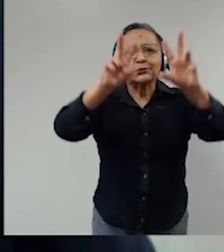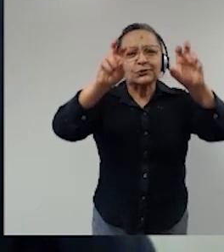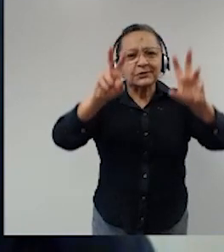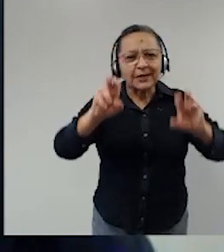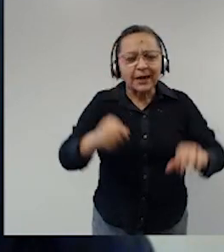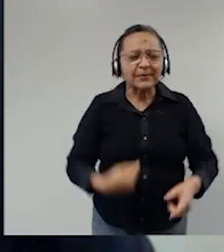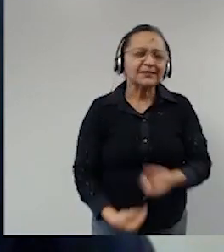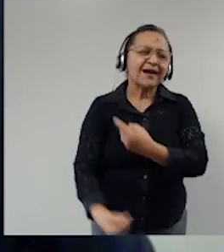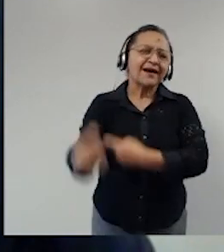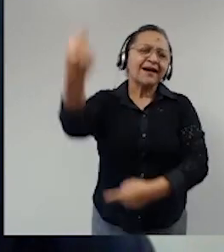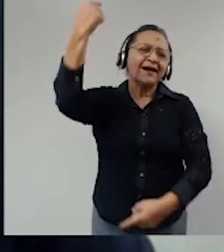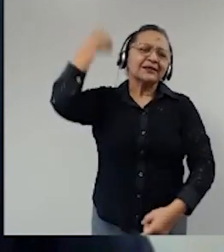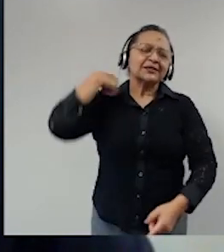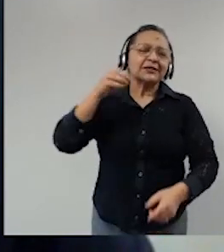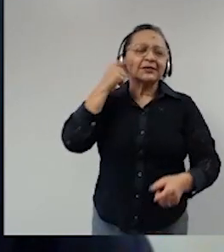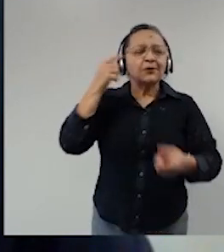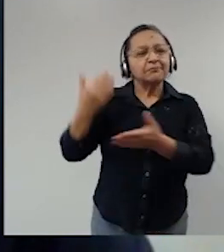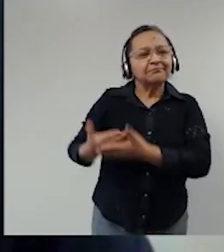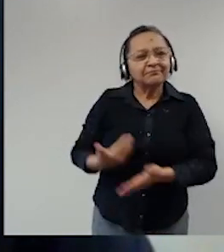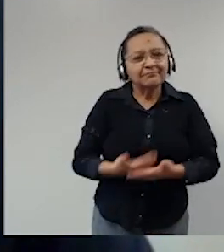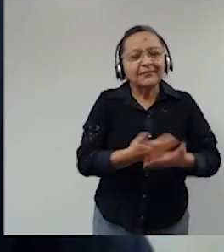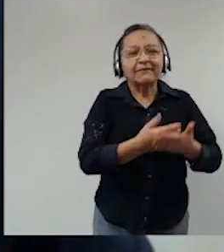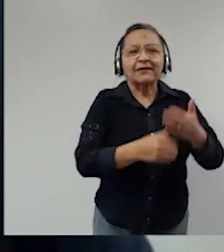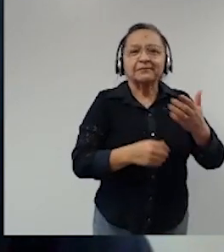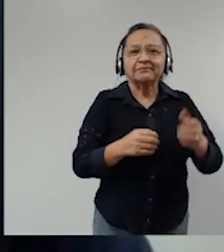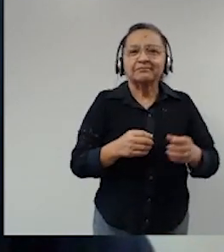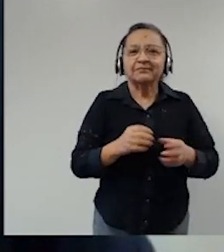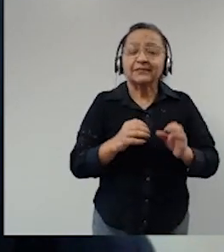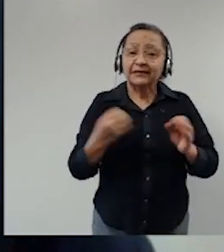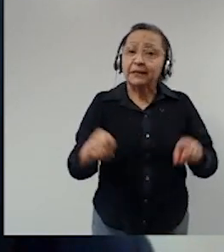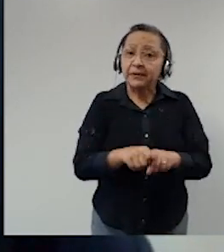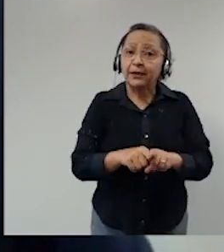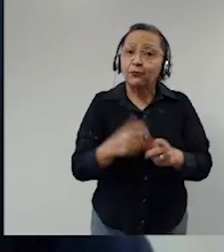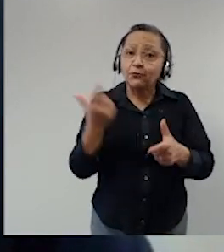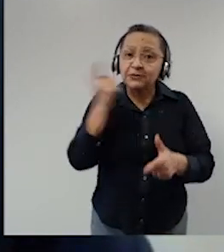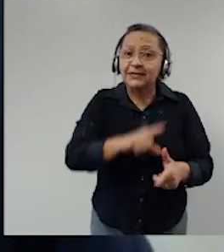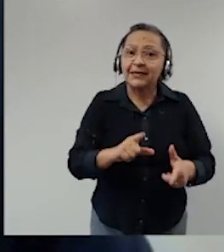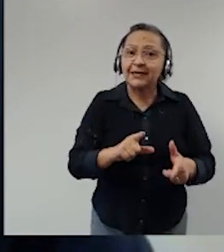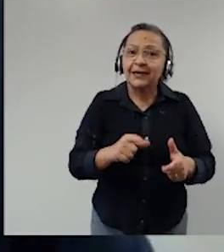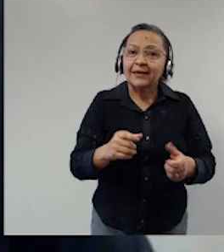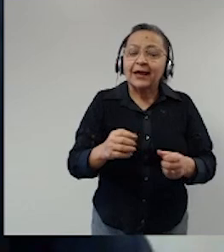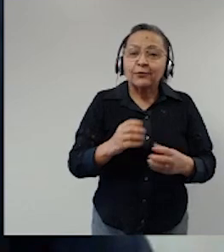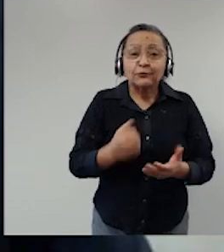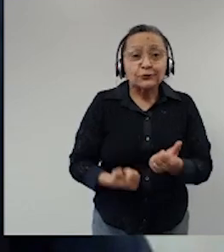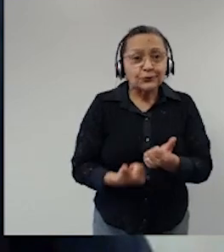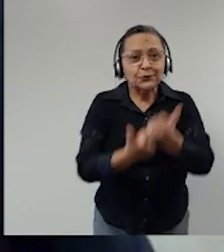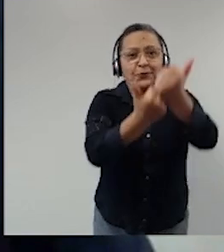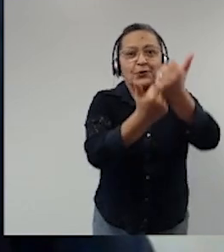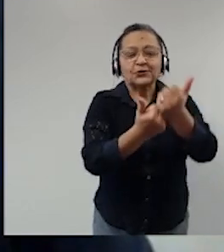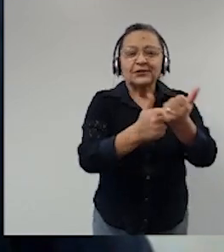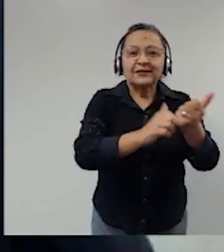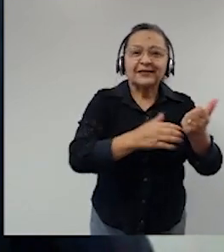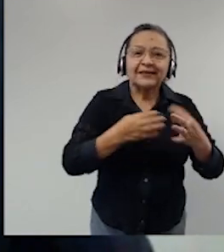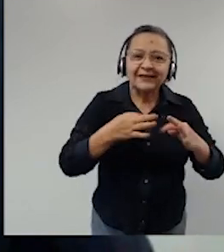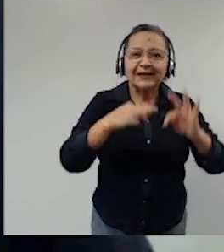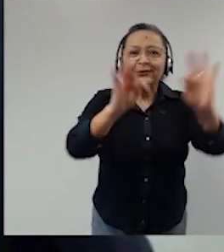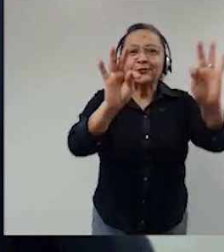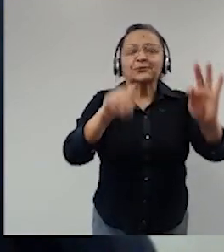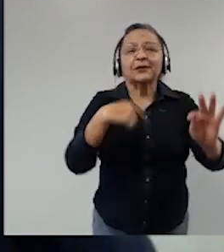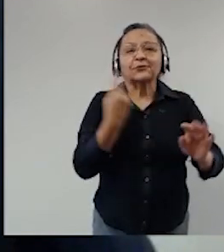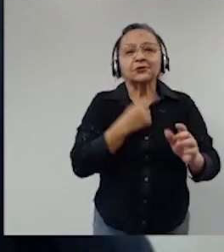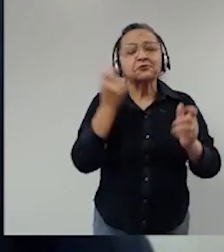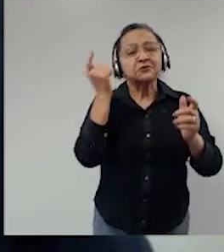abordados, de par com o suporte tecnológico para que nós conseguíssemos fazer